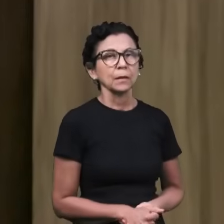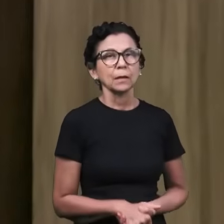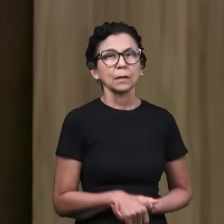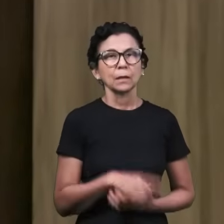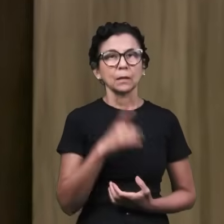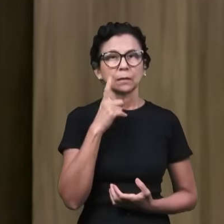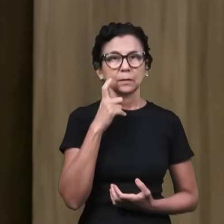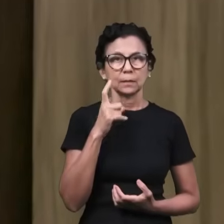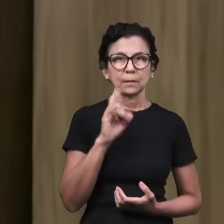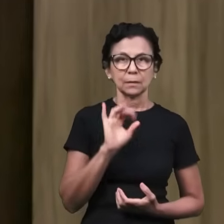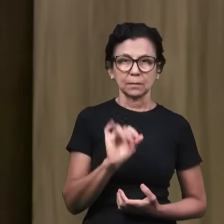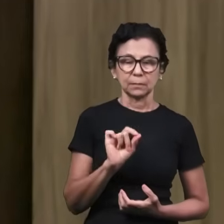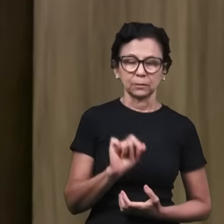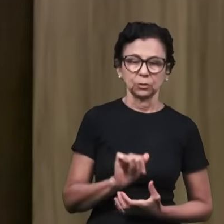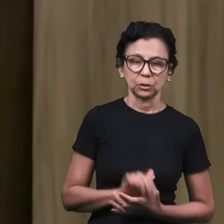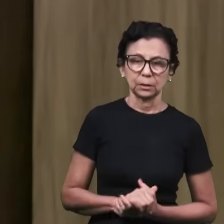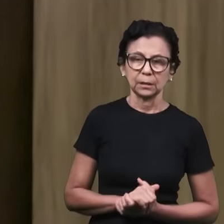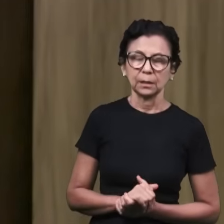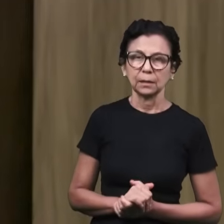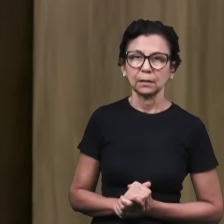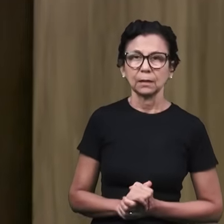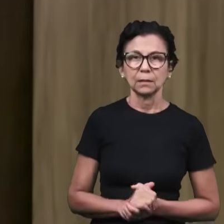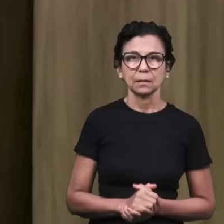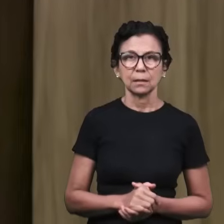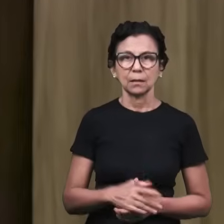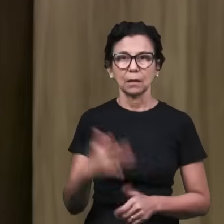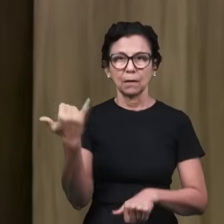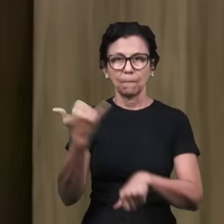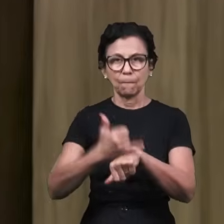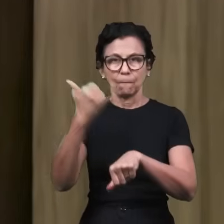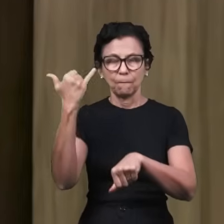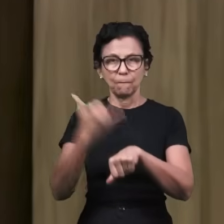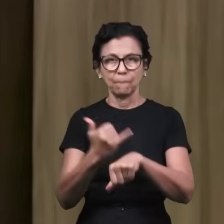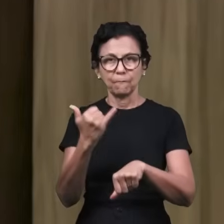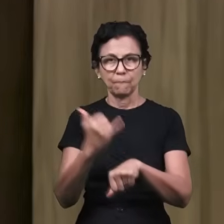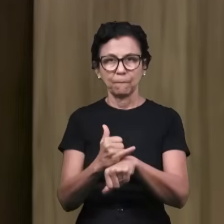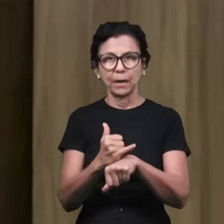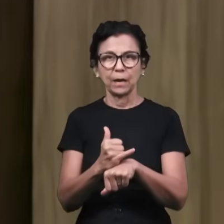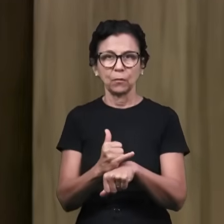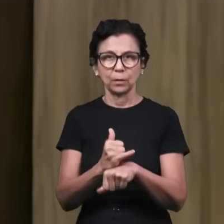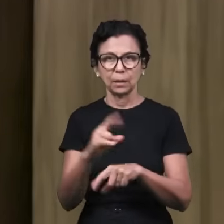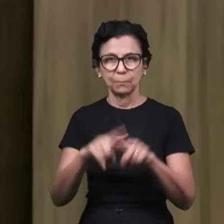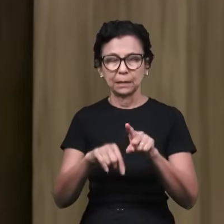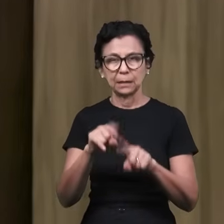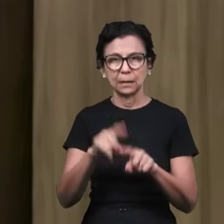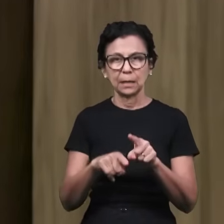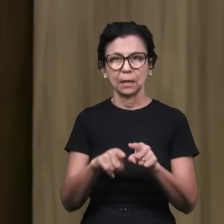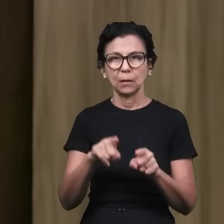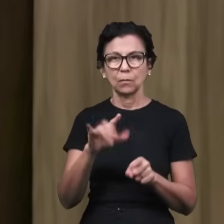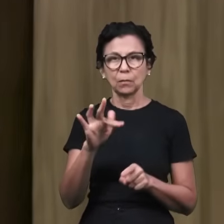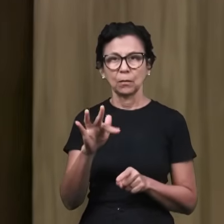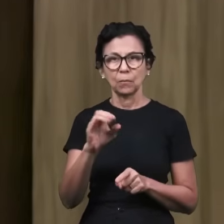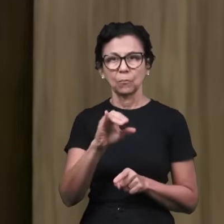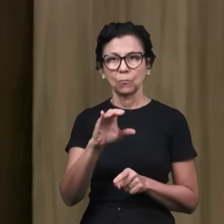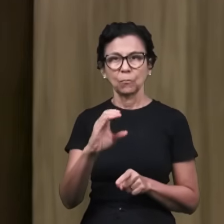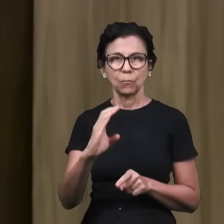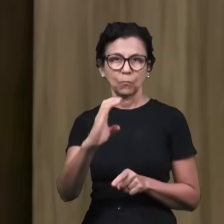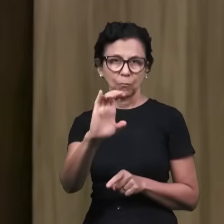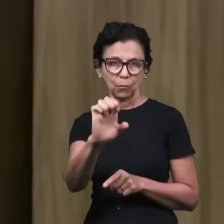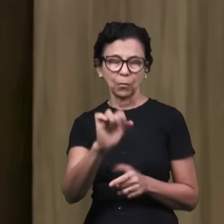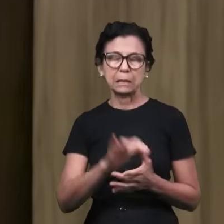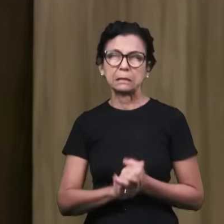questão da ferramenta foice, né, que dentro desse ambiente da agricultura, né,